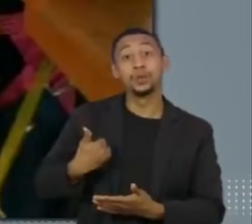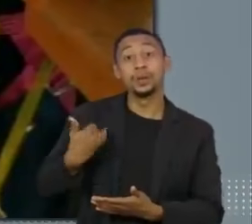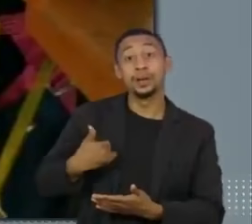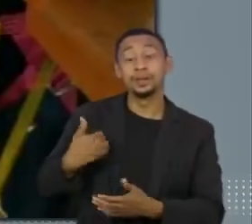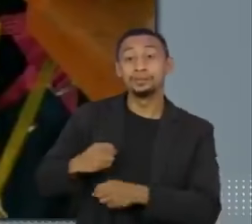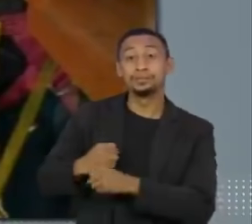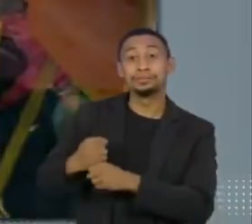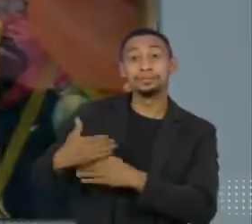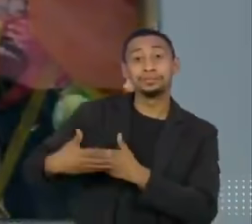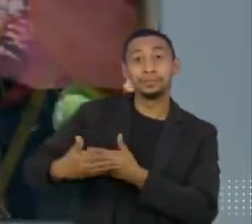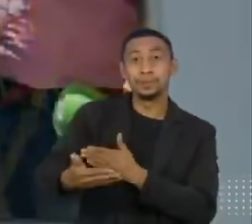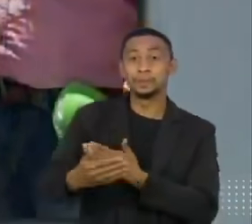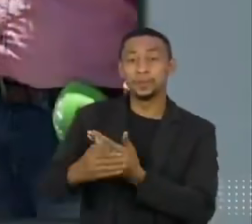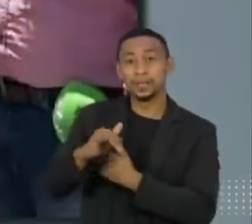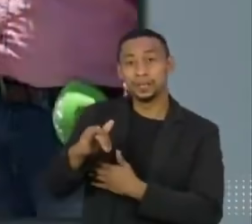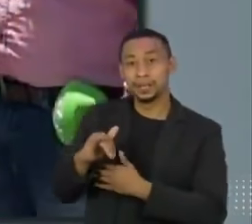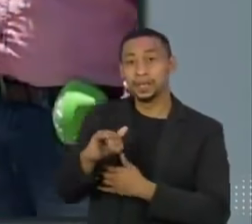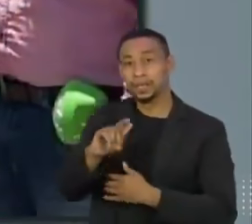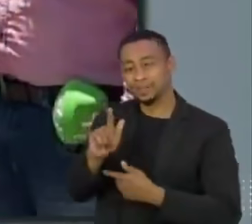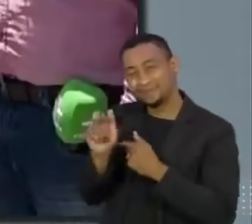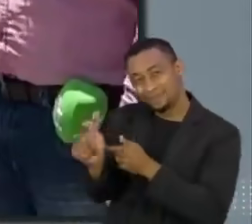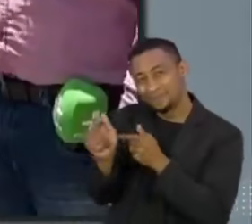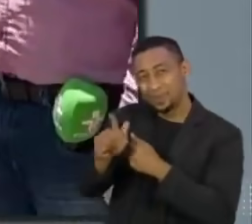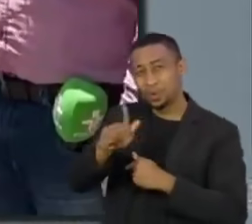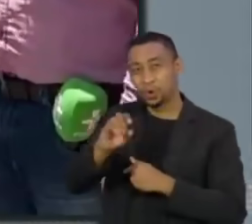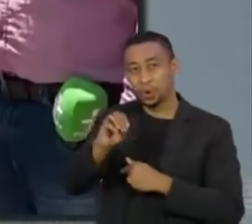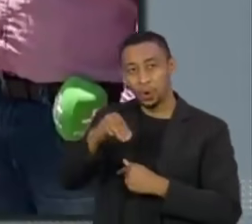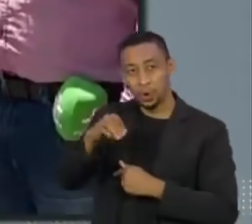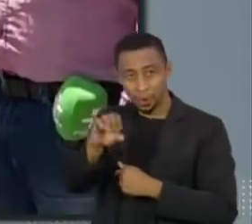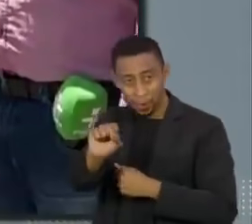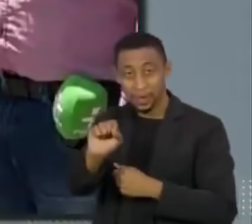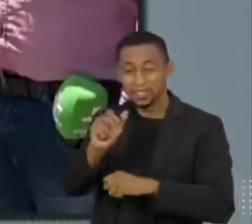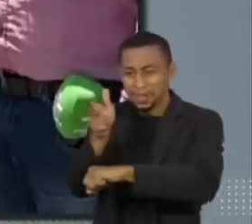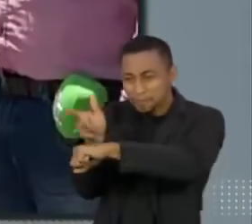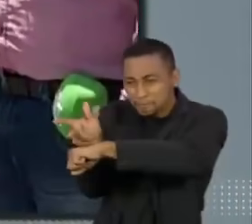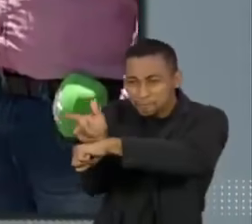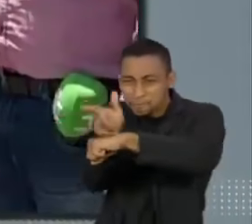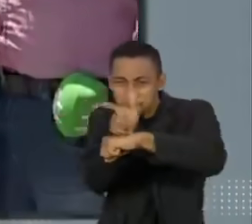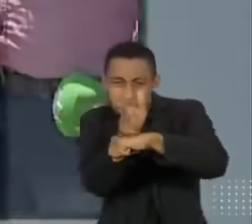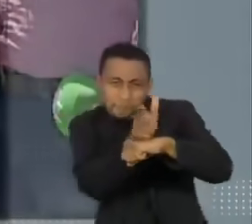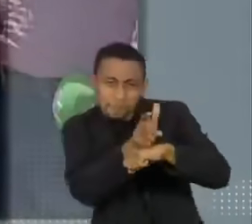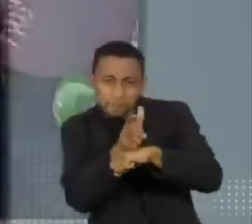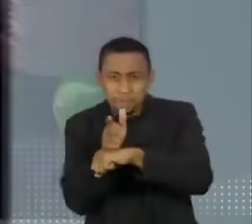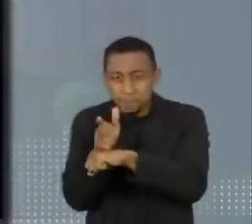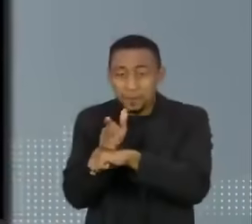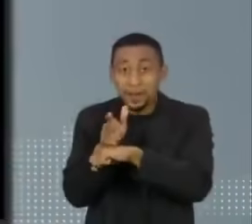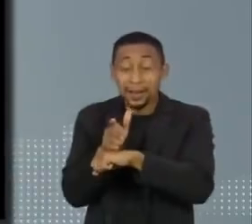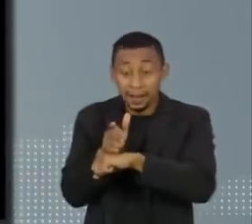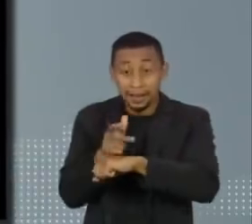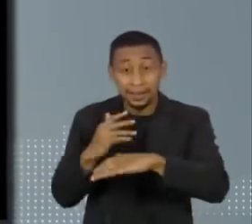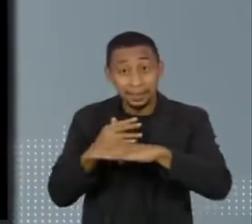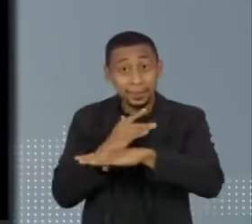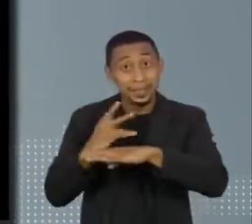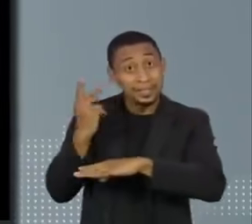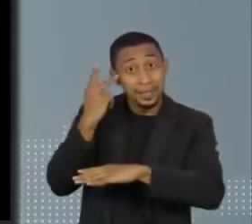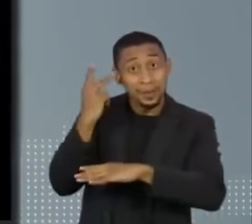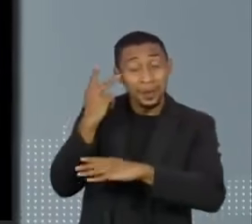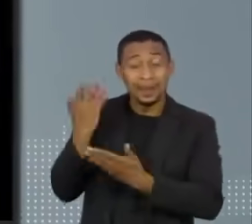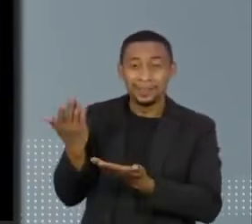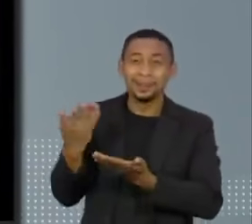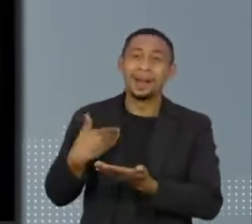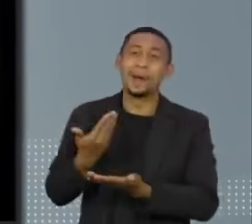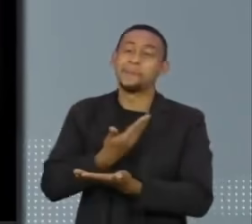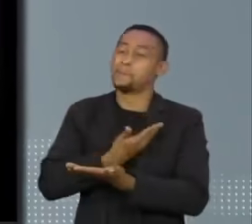conhecido pelos companheiros de trabalho, cumpria a tarefa de gravar as imagens do dia a dia de São Paulo. Colega de fala mansa, do